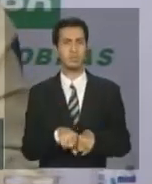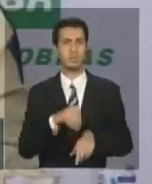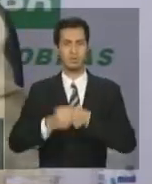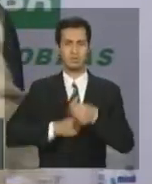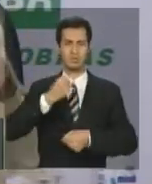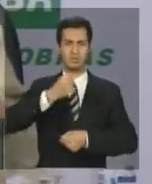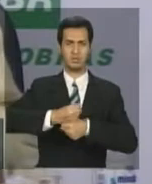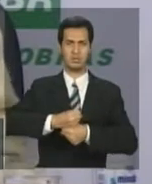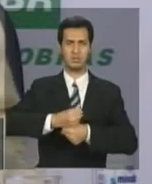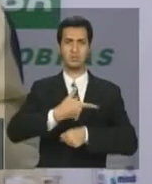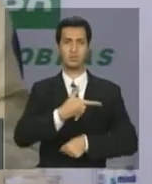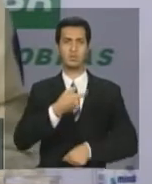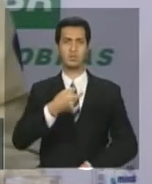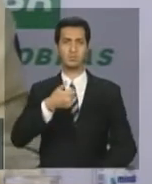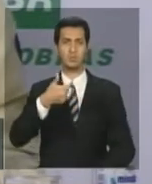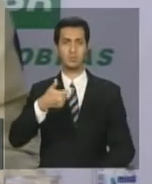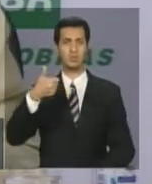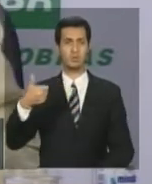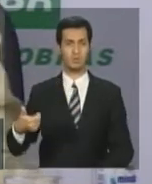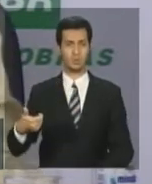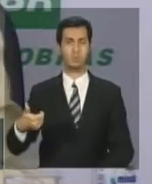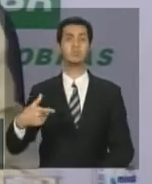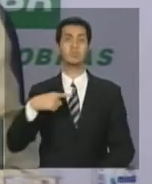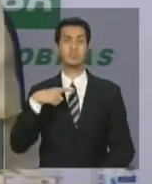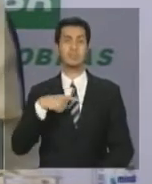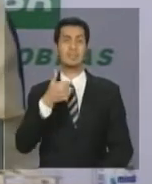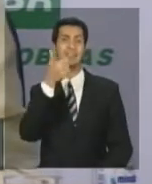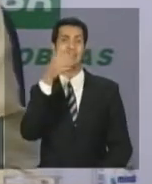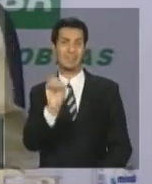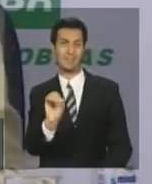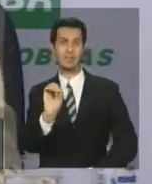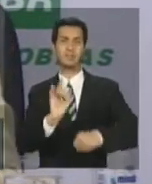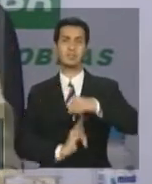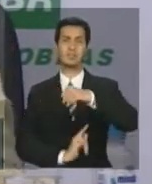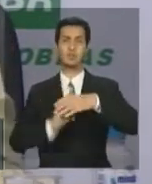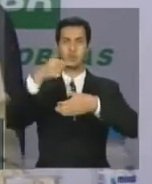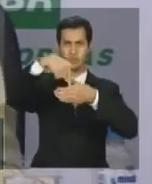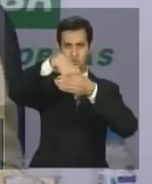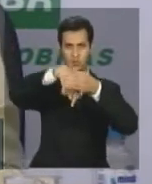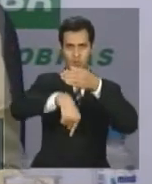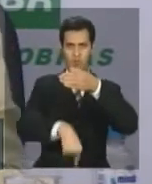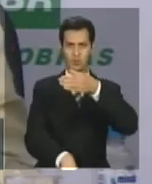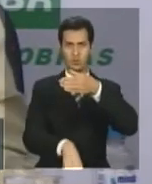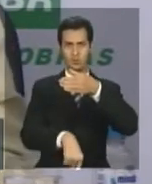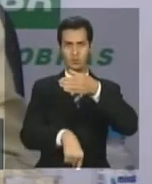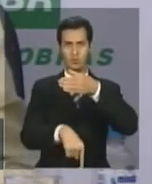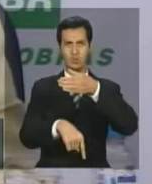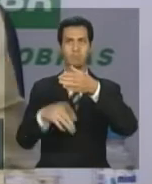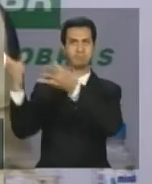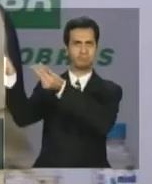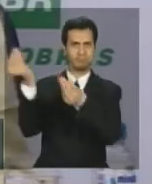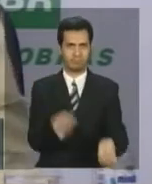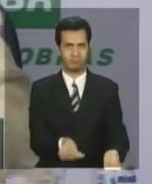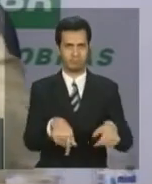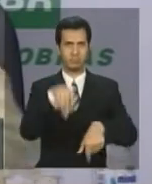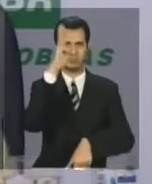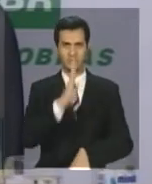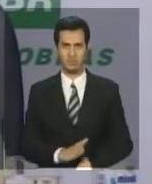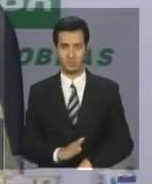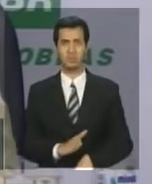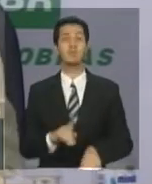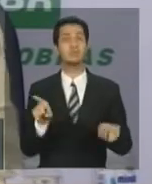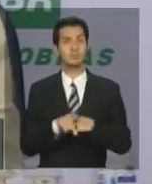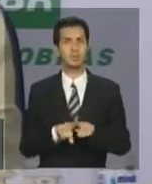de 2011, chegaram 10 plataformas, 10 sondas, no país. Agora